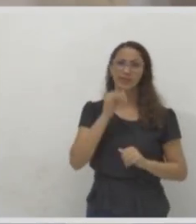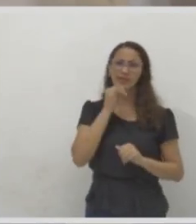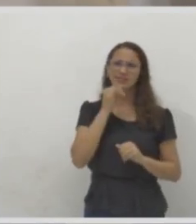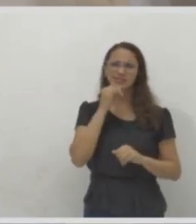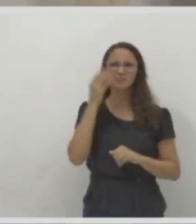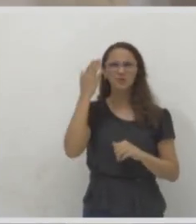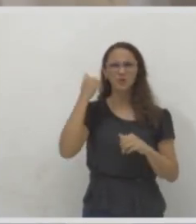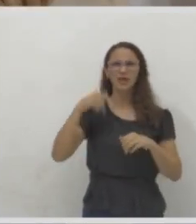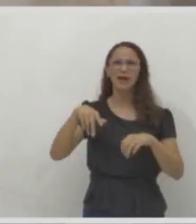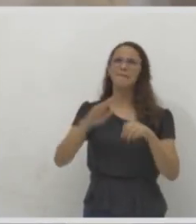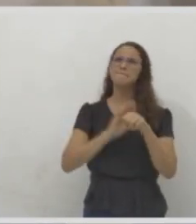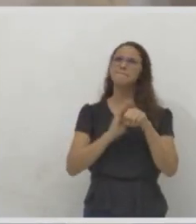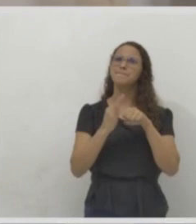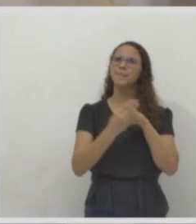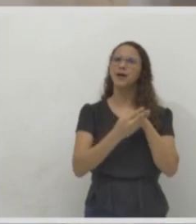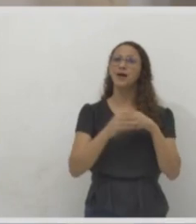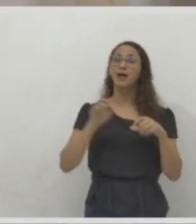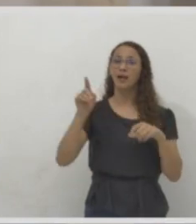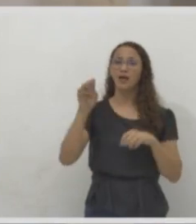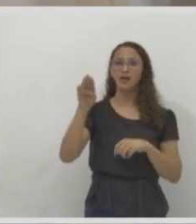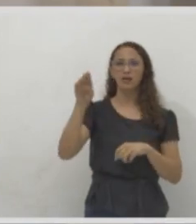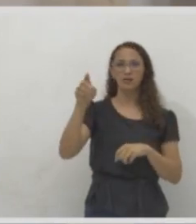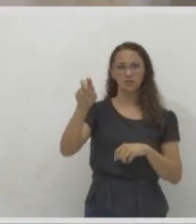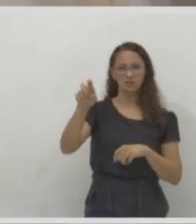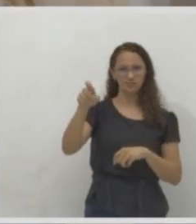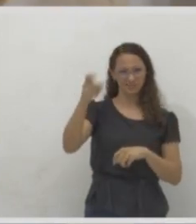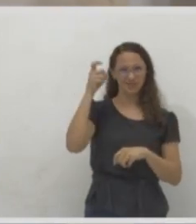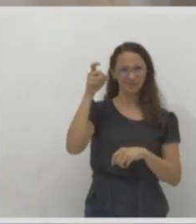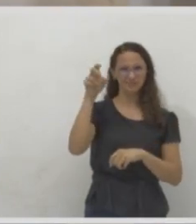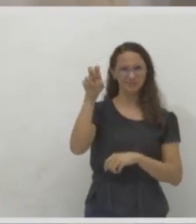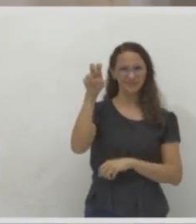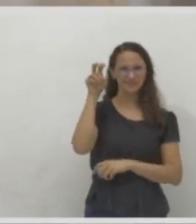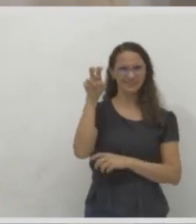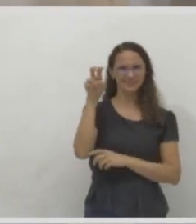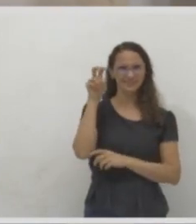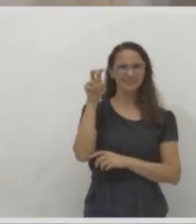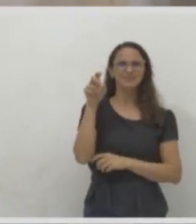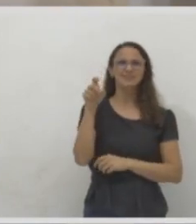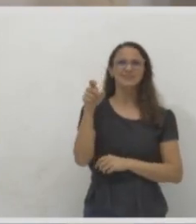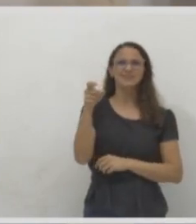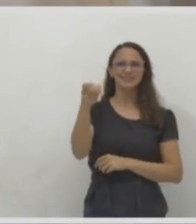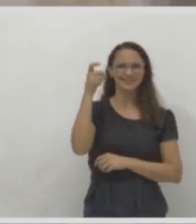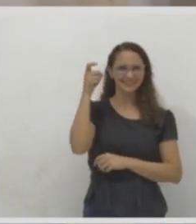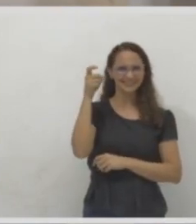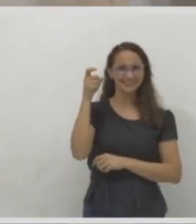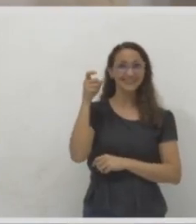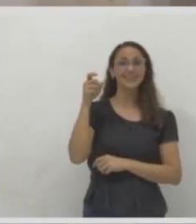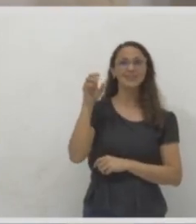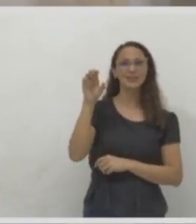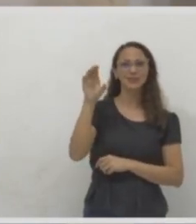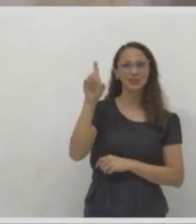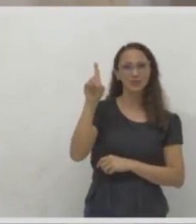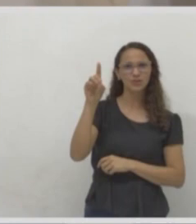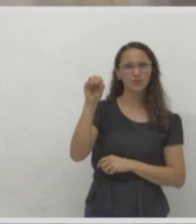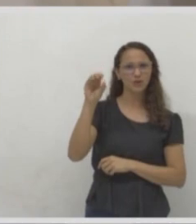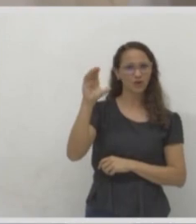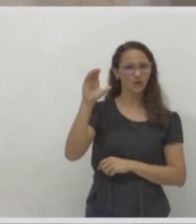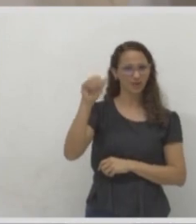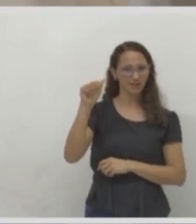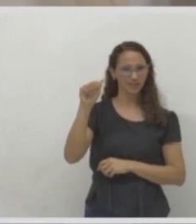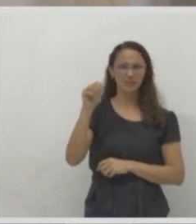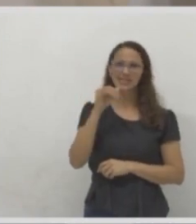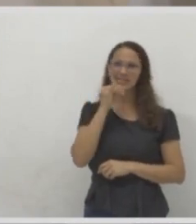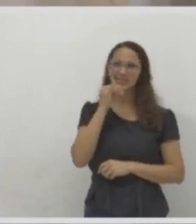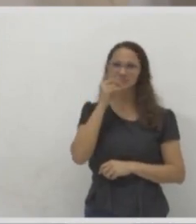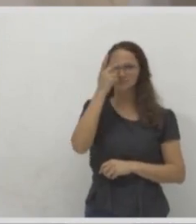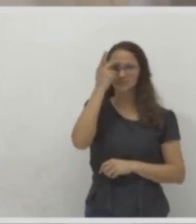quem morava ali e não tinha condições de manter uma casa bonita, uma casa pelo menos da fachada